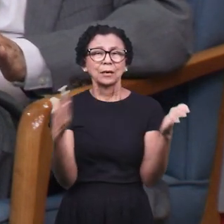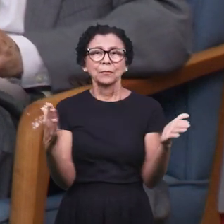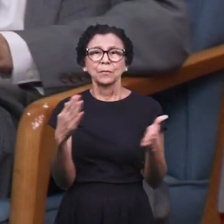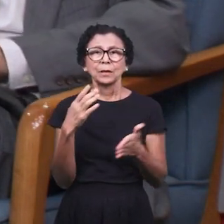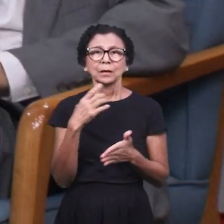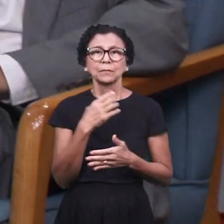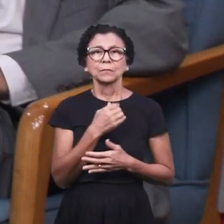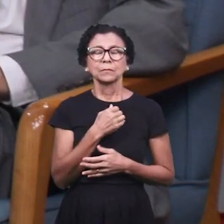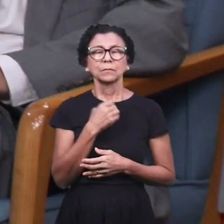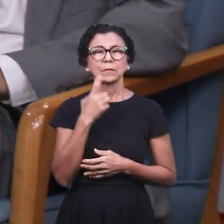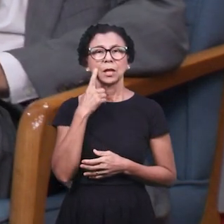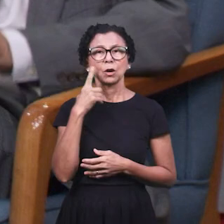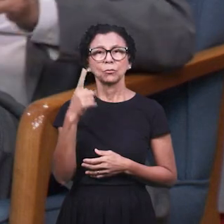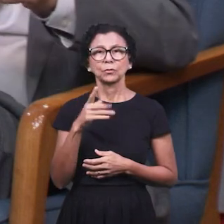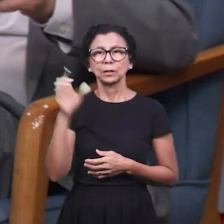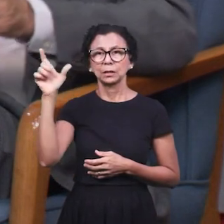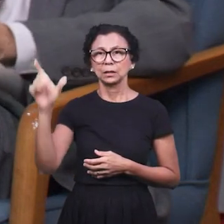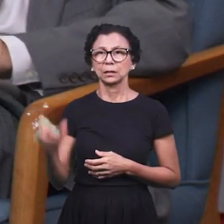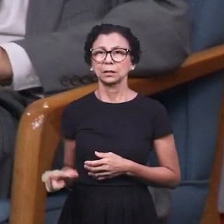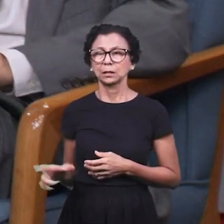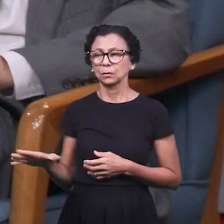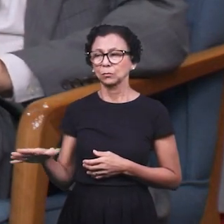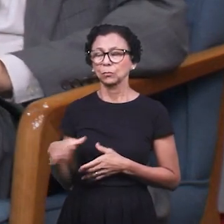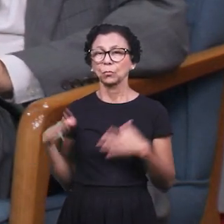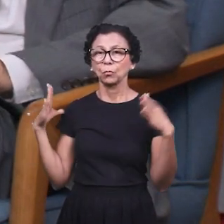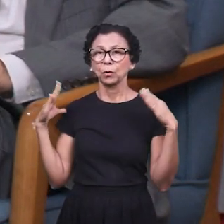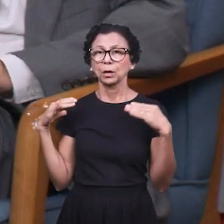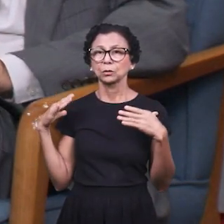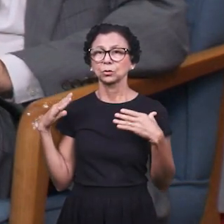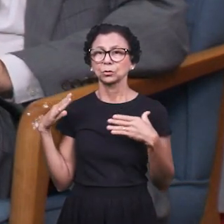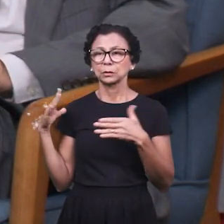disse assim: calma, vou entrar com você.